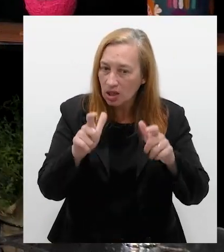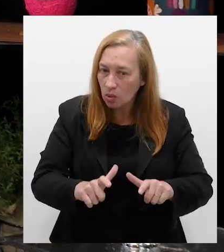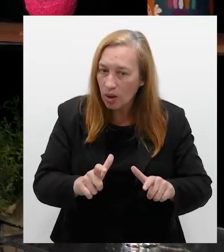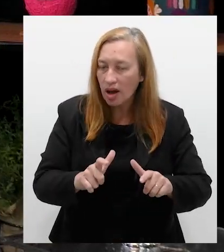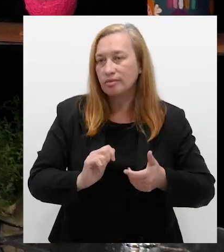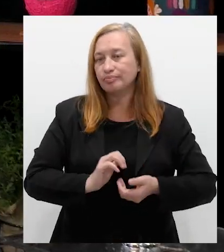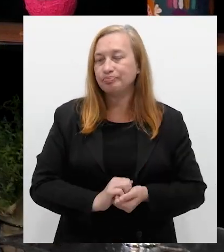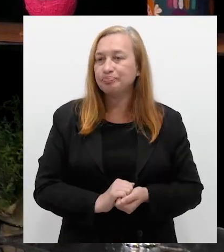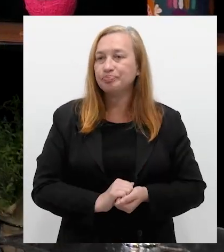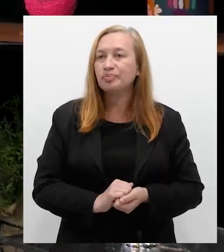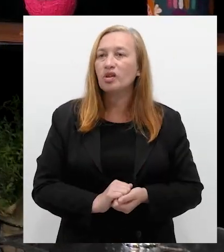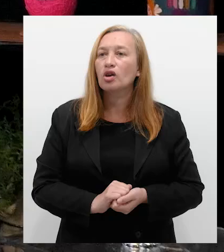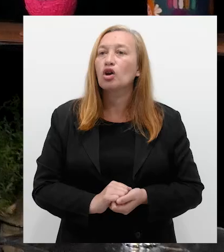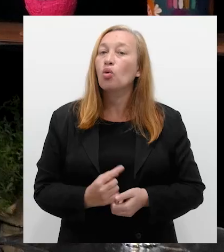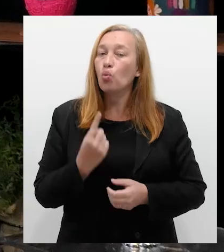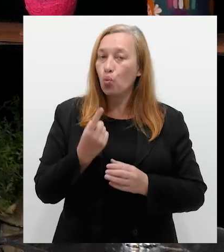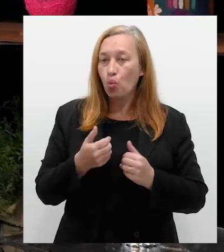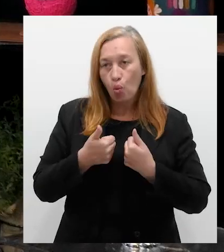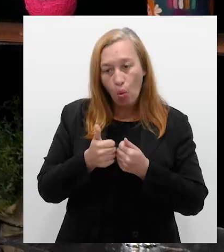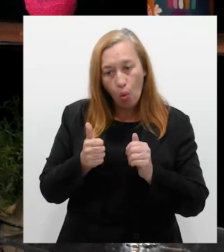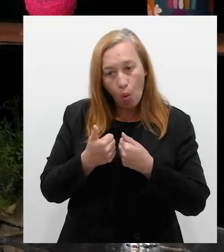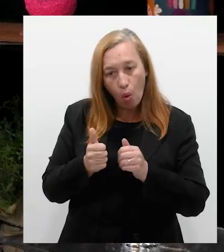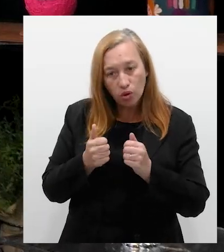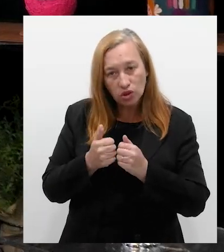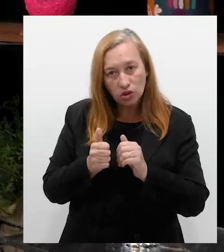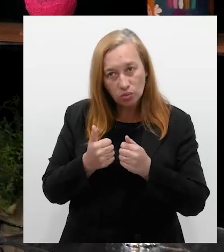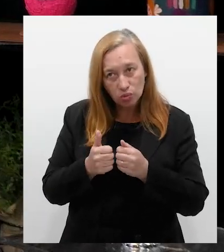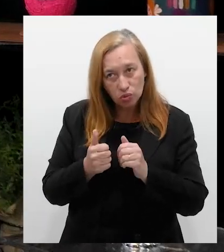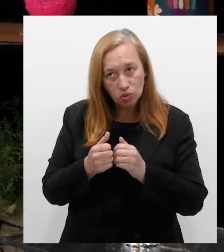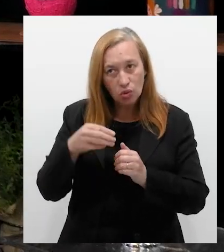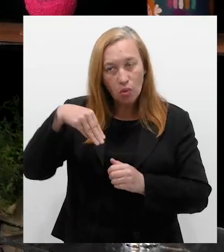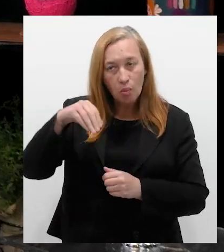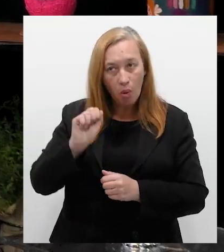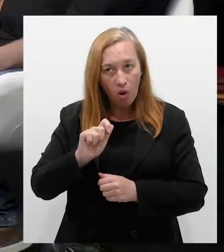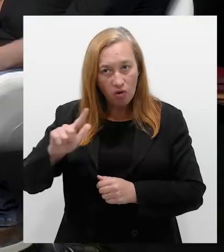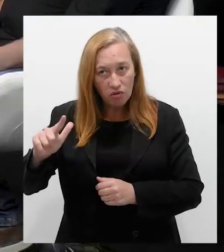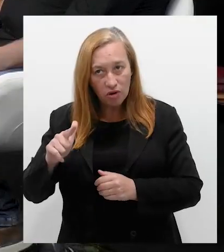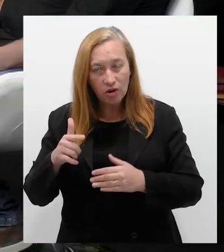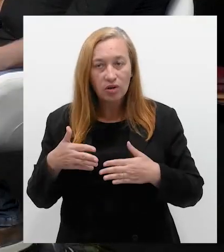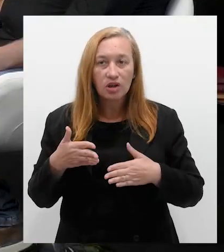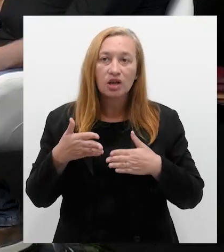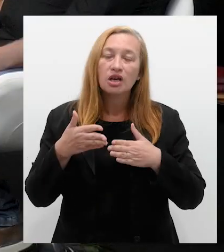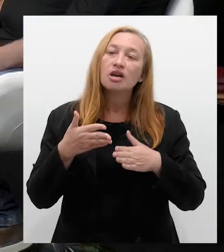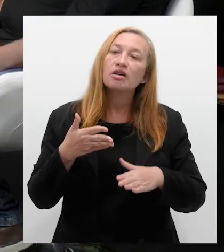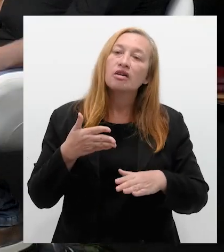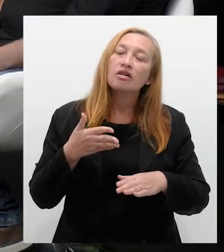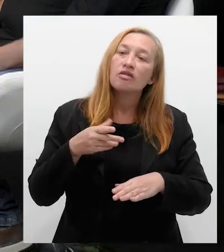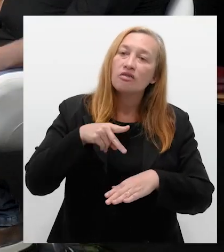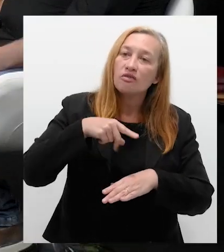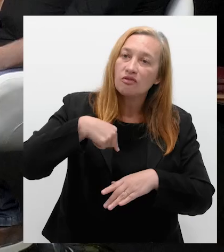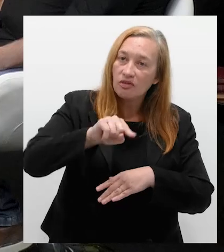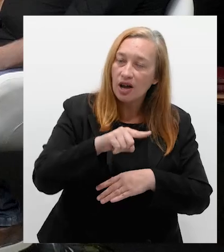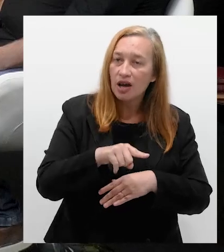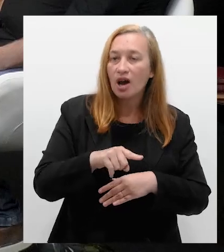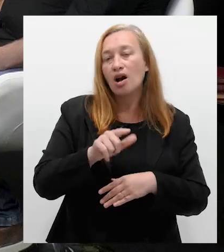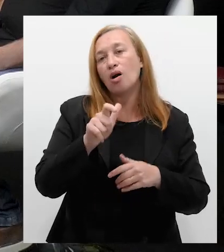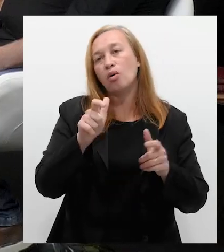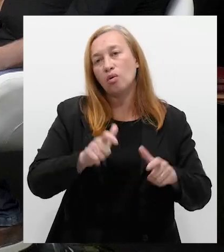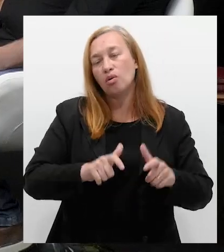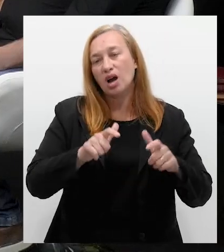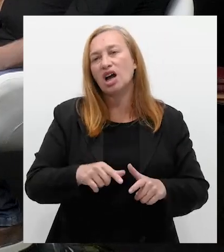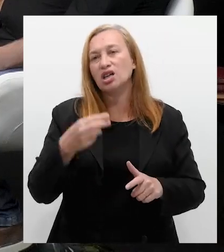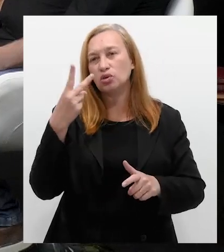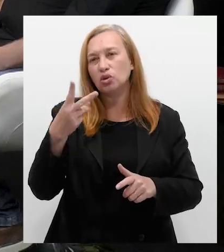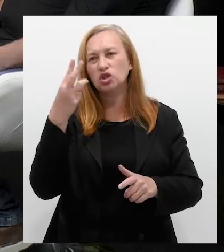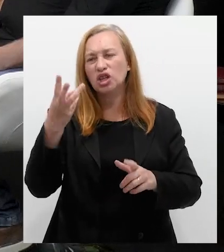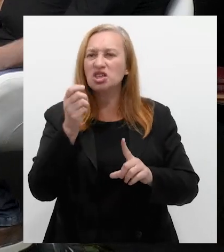local. E aí um ônibus, uma unidade móvel, como é chamada, ele vai até esse local, ele fica lá 2, 3